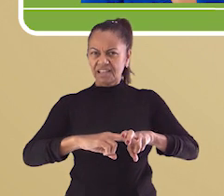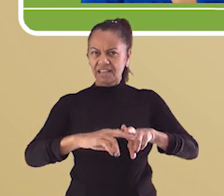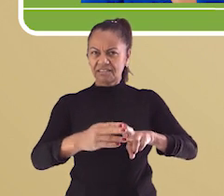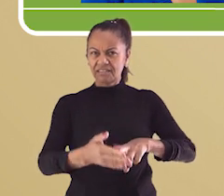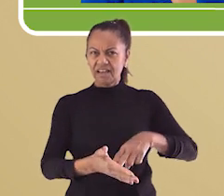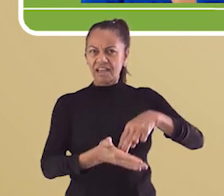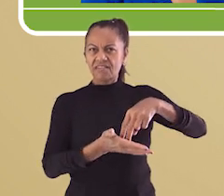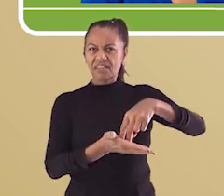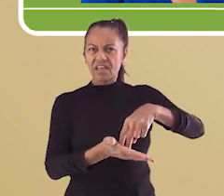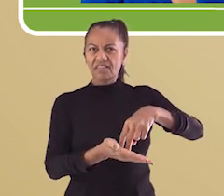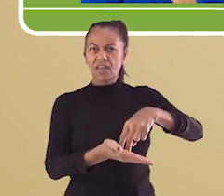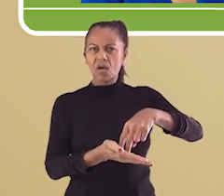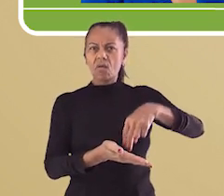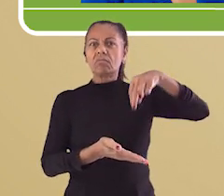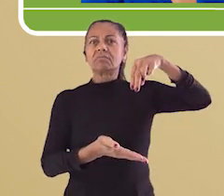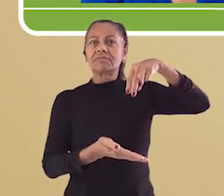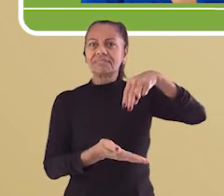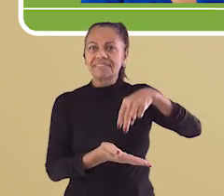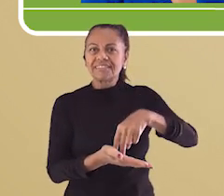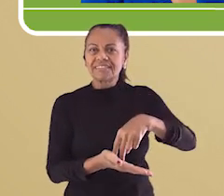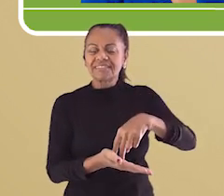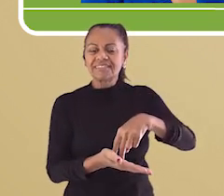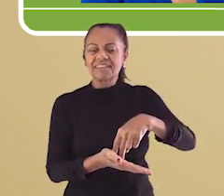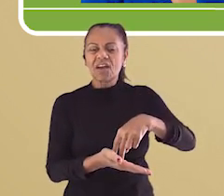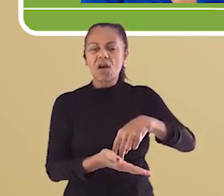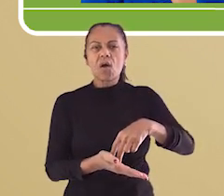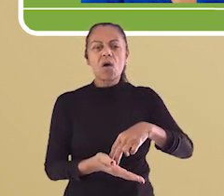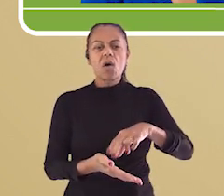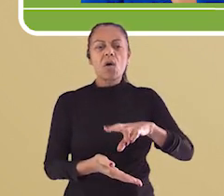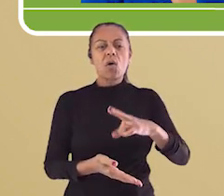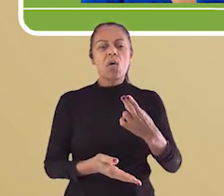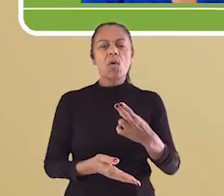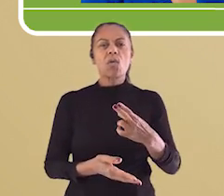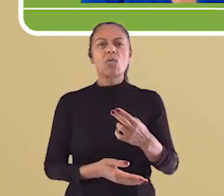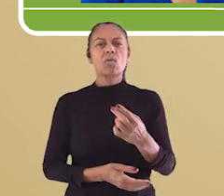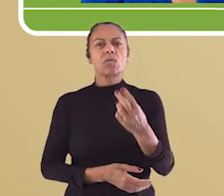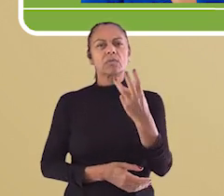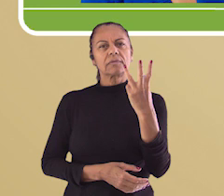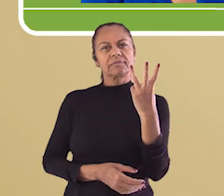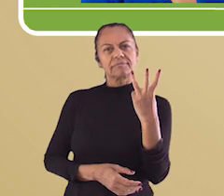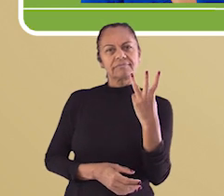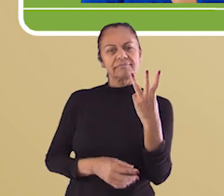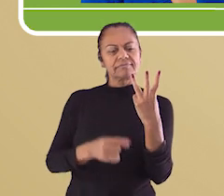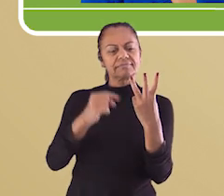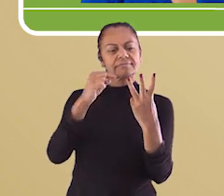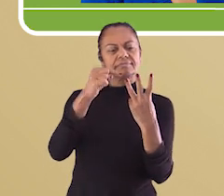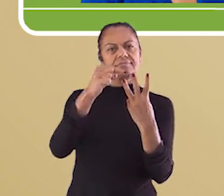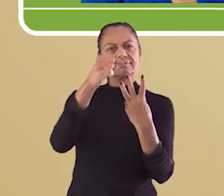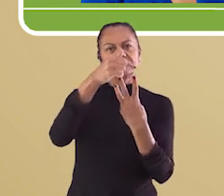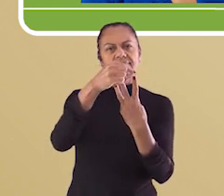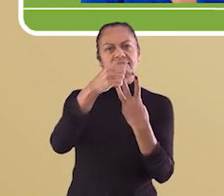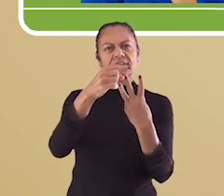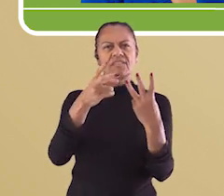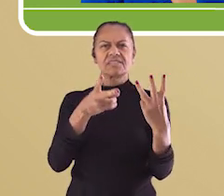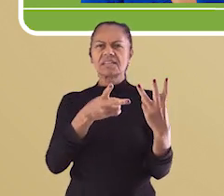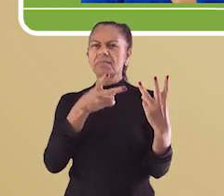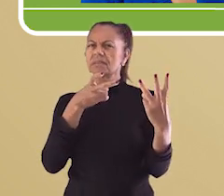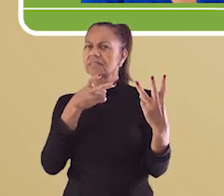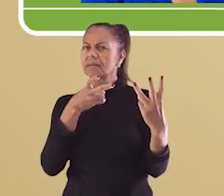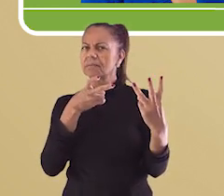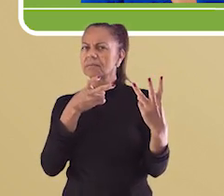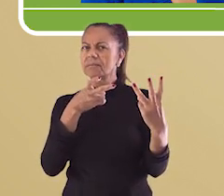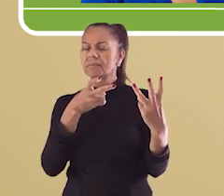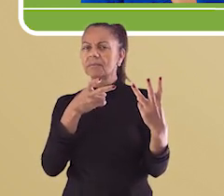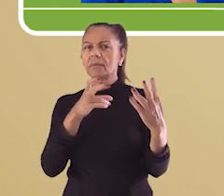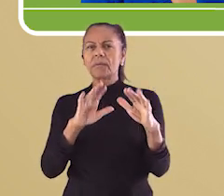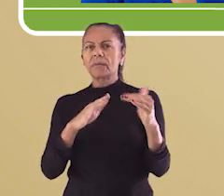casa e dê um pulinho. Ou se não for, faça o número 3 com seus dedos. Você percebeu qual é a pergunta